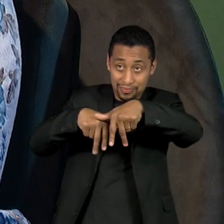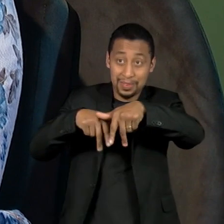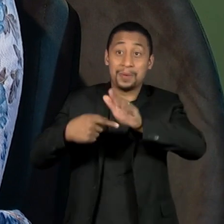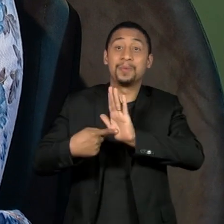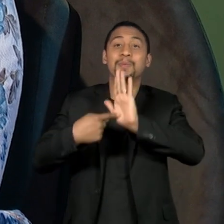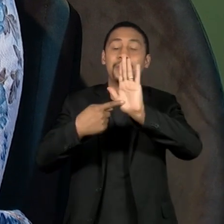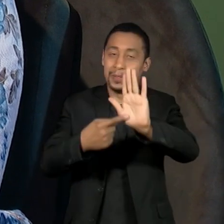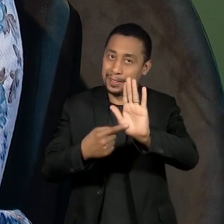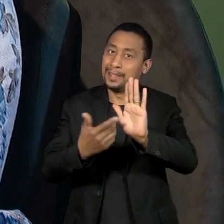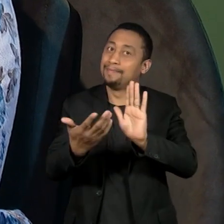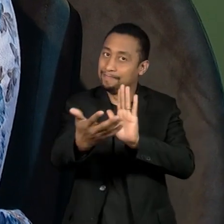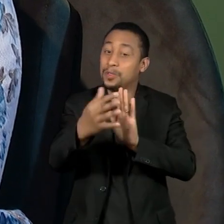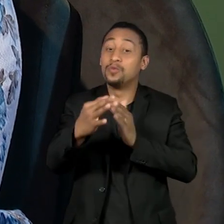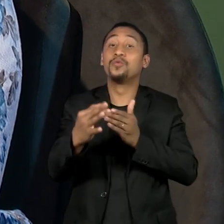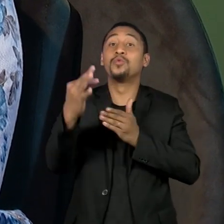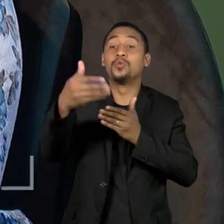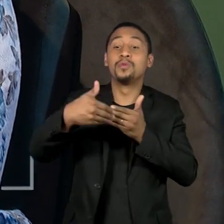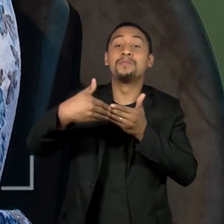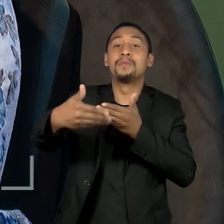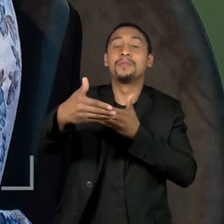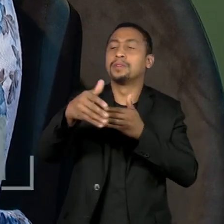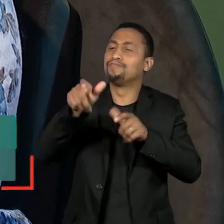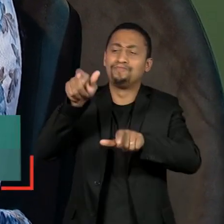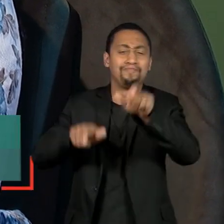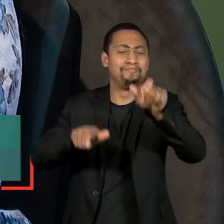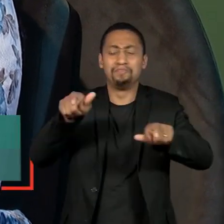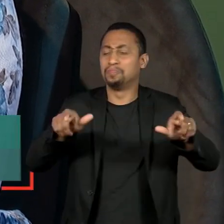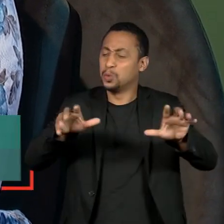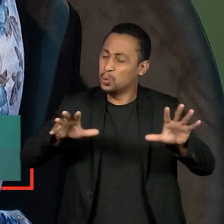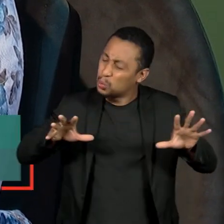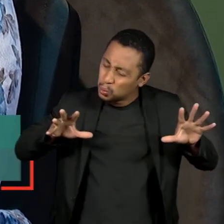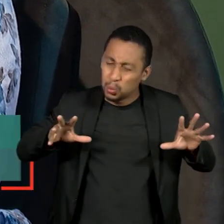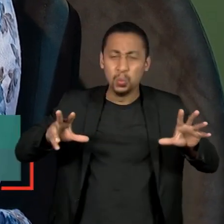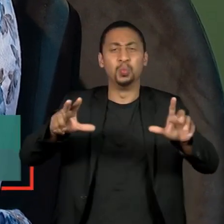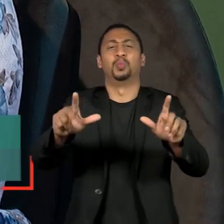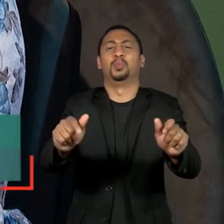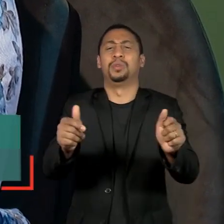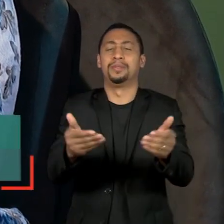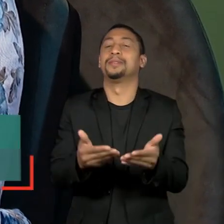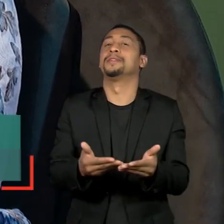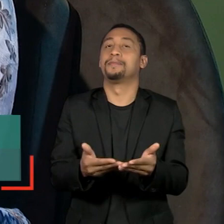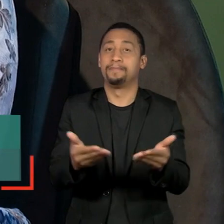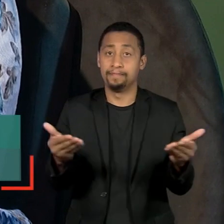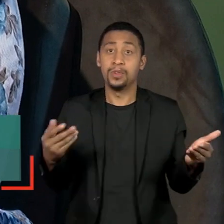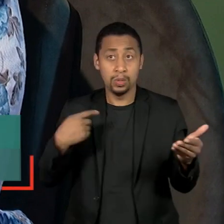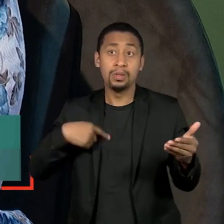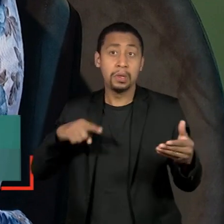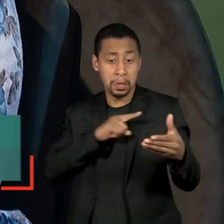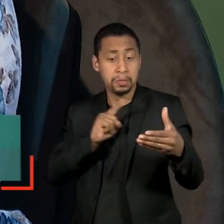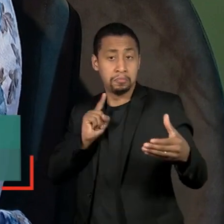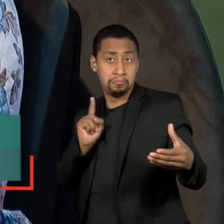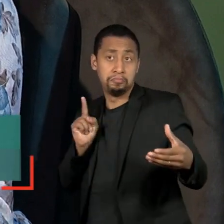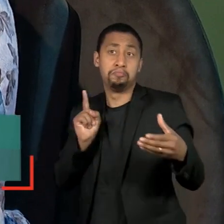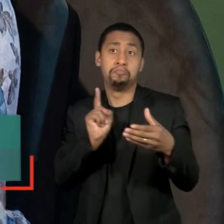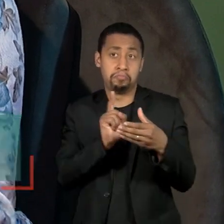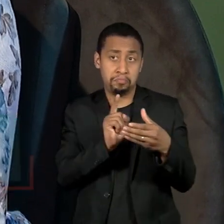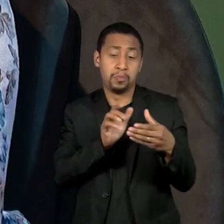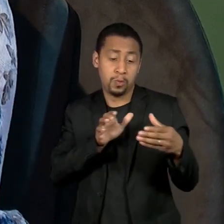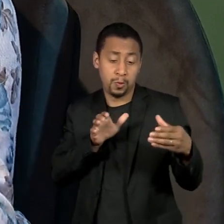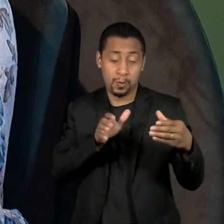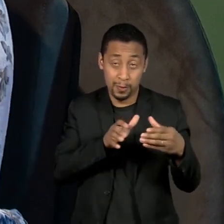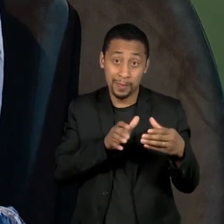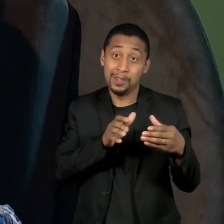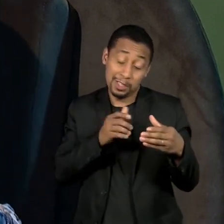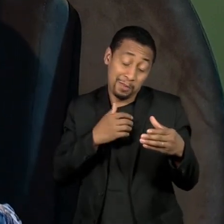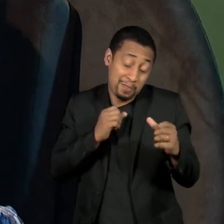do futuro, né, em que todos e todas, né, estamos incluídos, né, e possamos ser quem